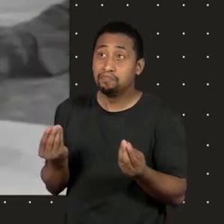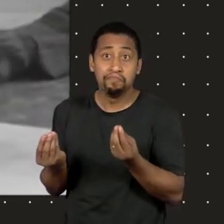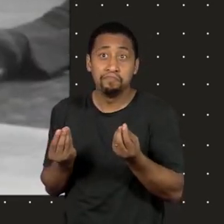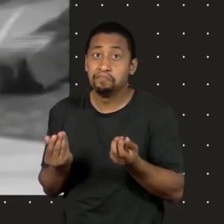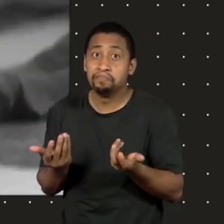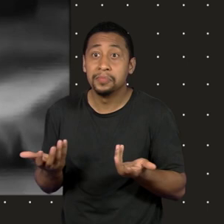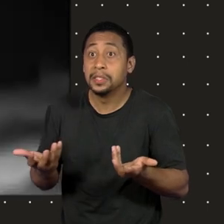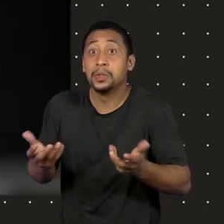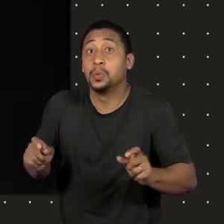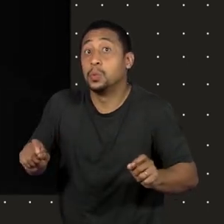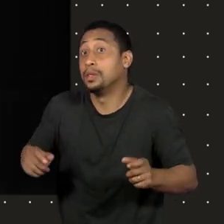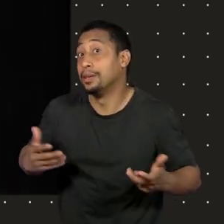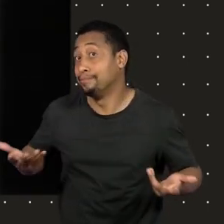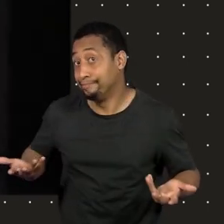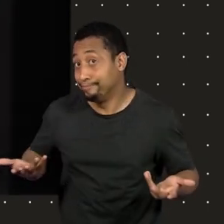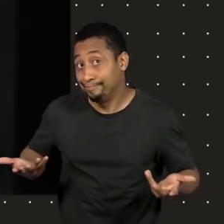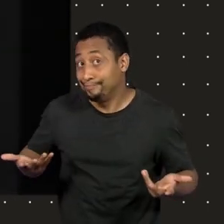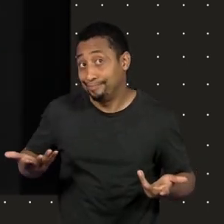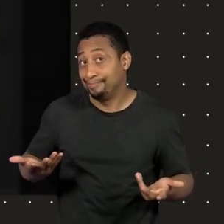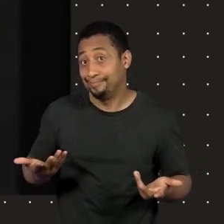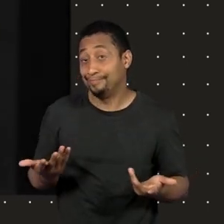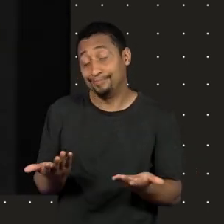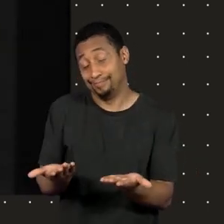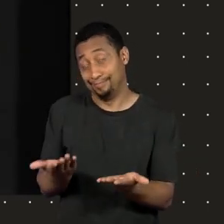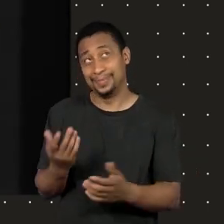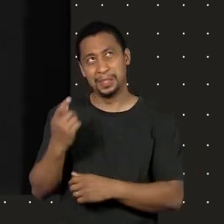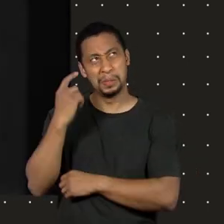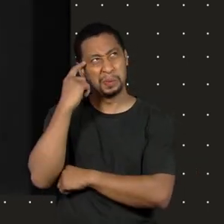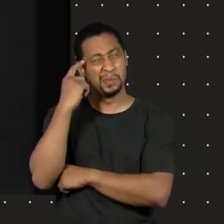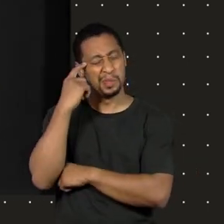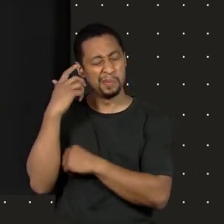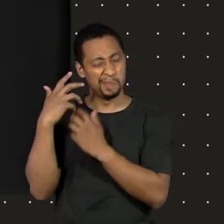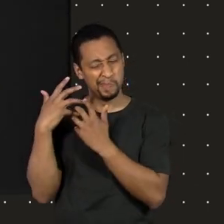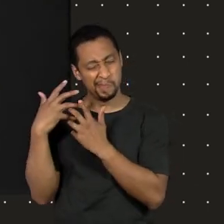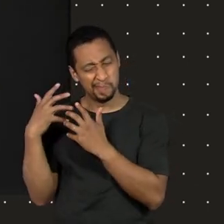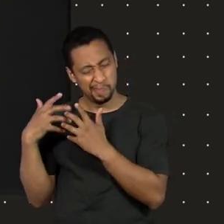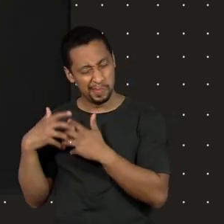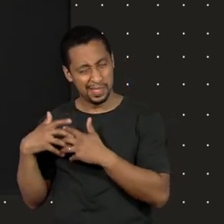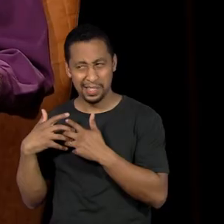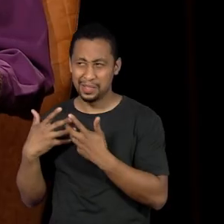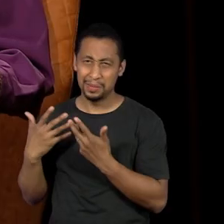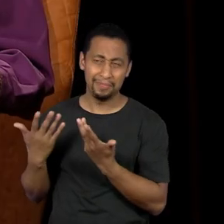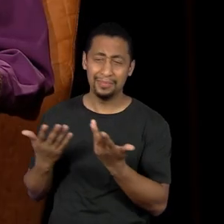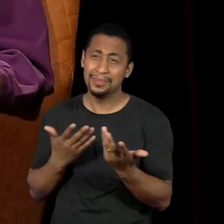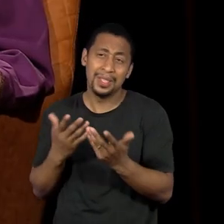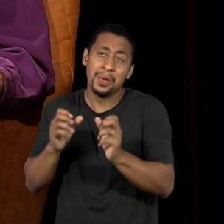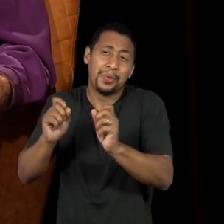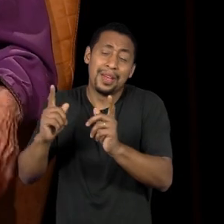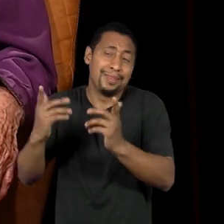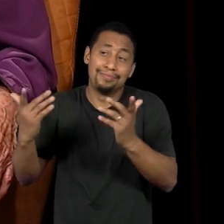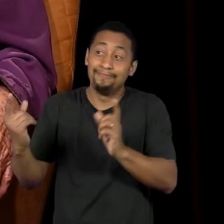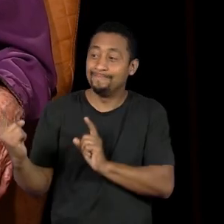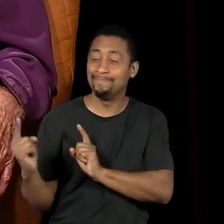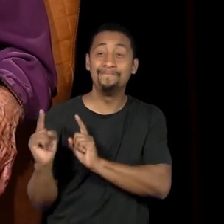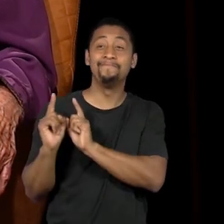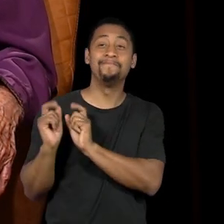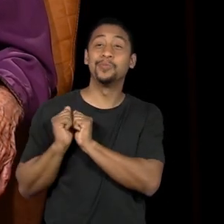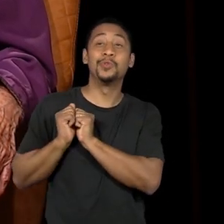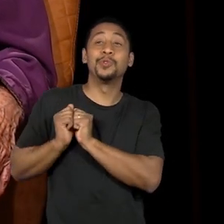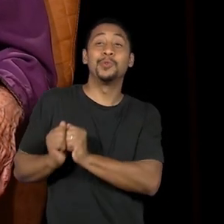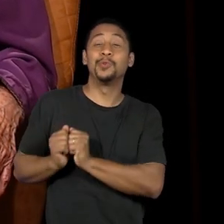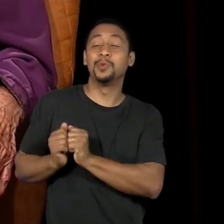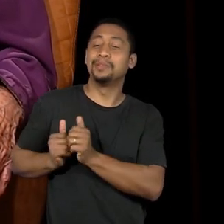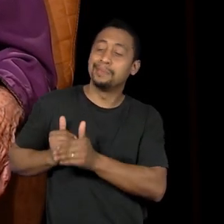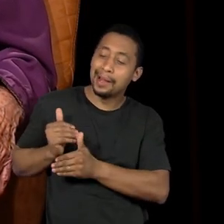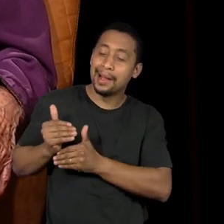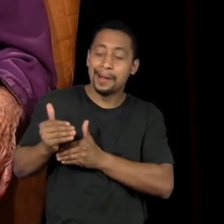Eu tenho que pensar. Pensei um pouquinho, falei, não, vou para São Paulo. E ficamos juntos, começamos a viver